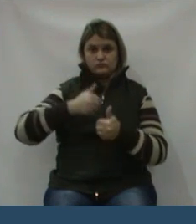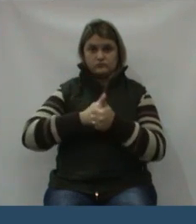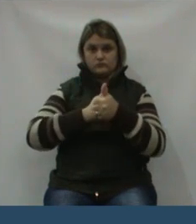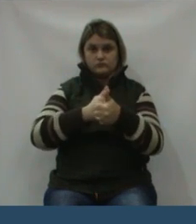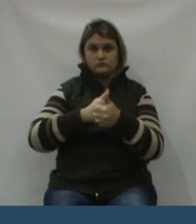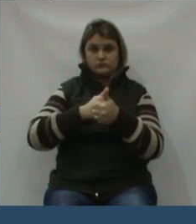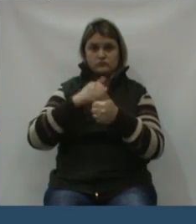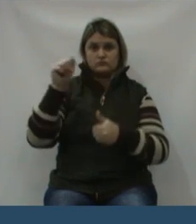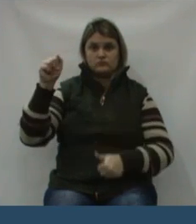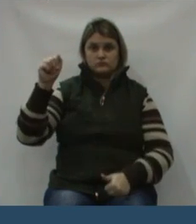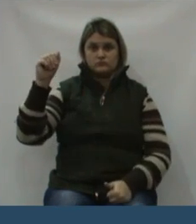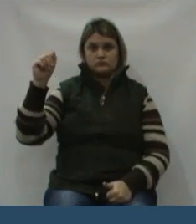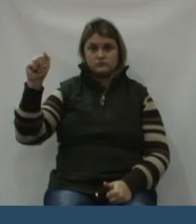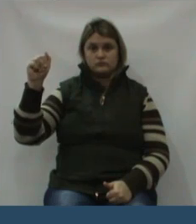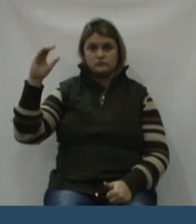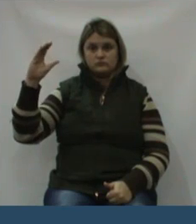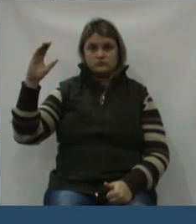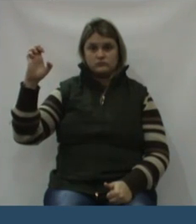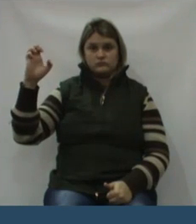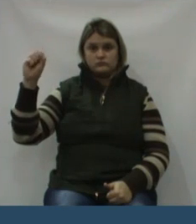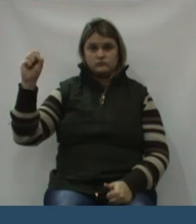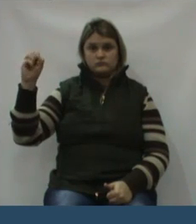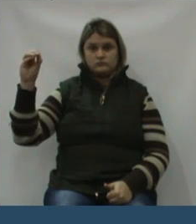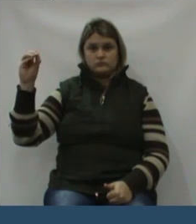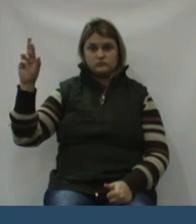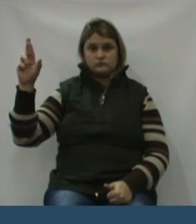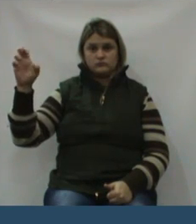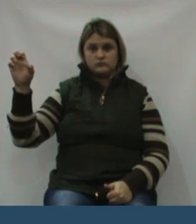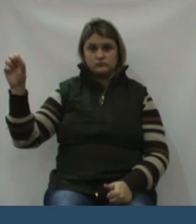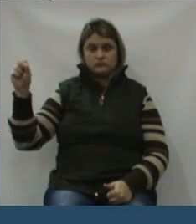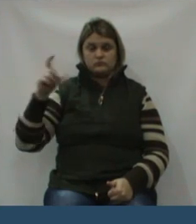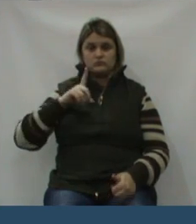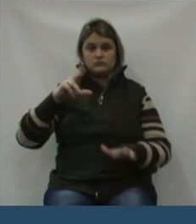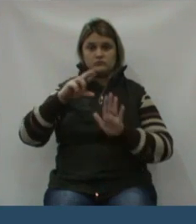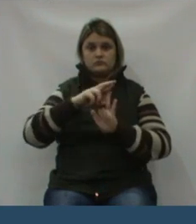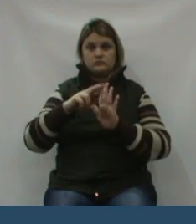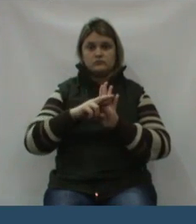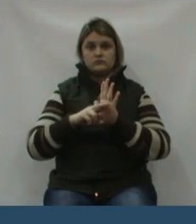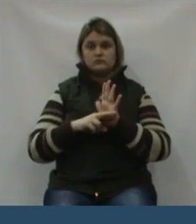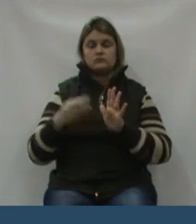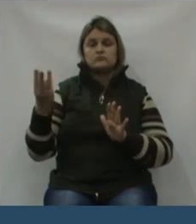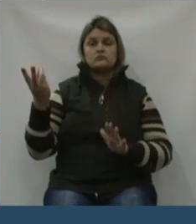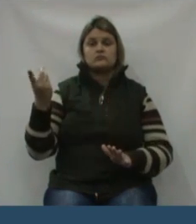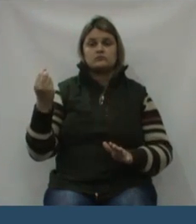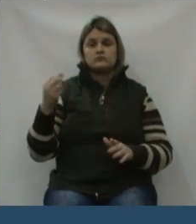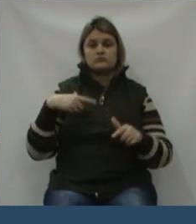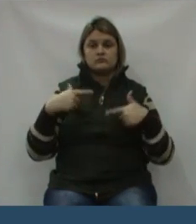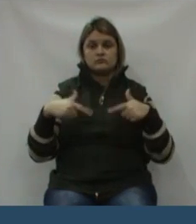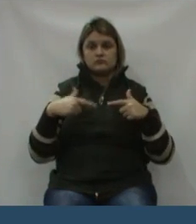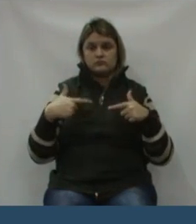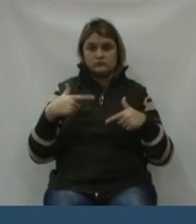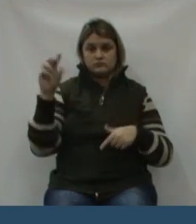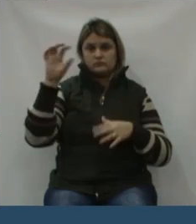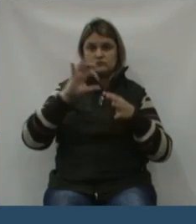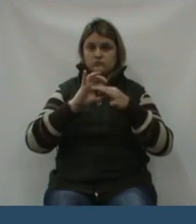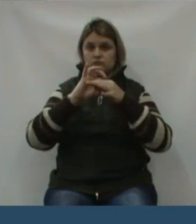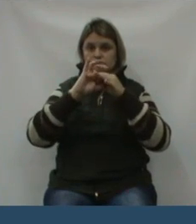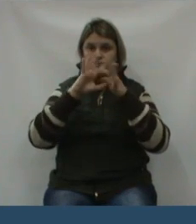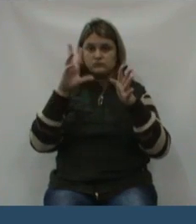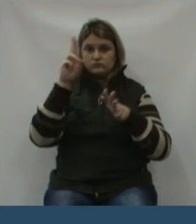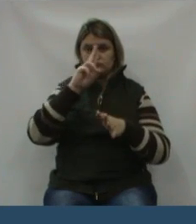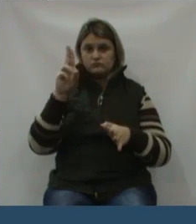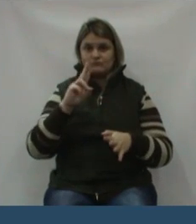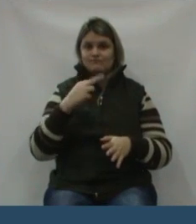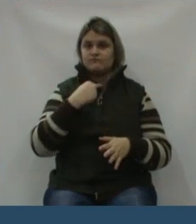assessoramento, observadas as seguintes regras gerais. A quantidade dos cargos em comissão, esses de livre nomeação,